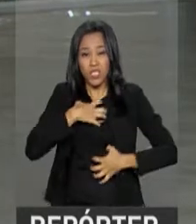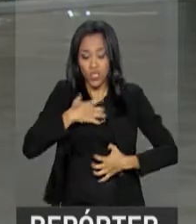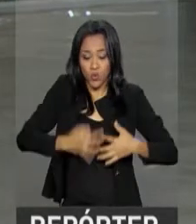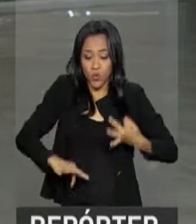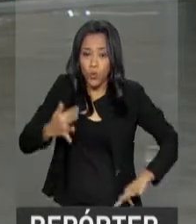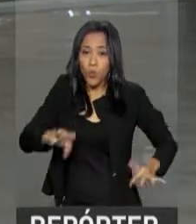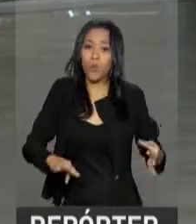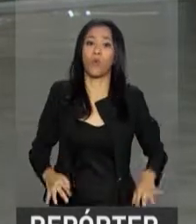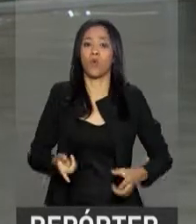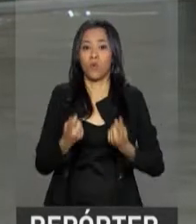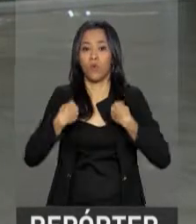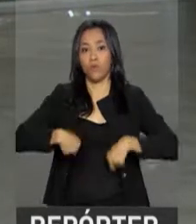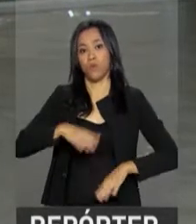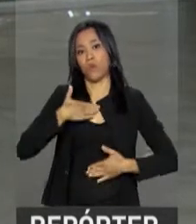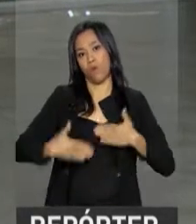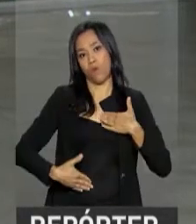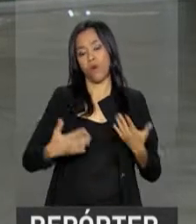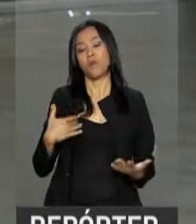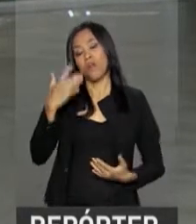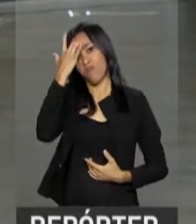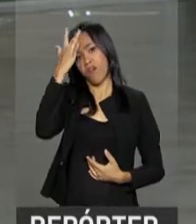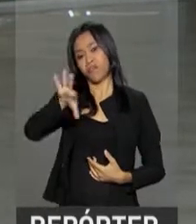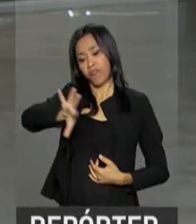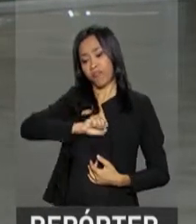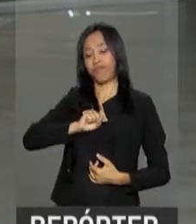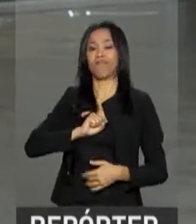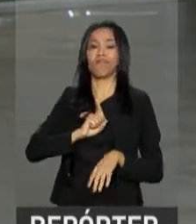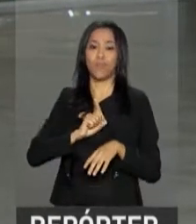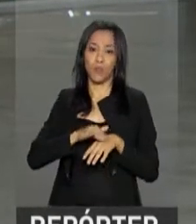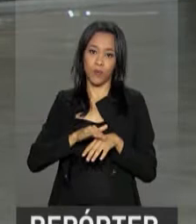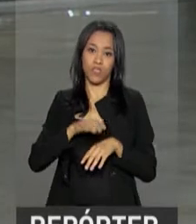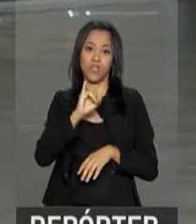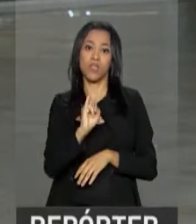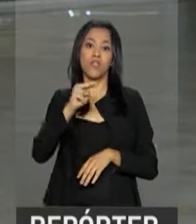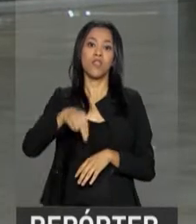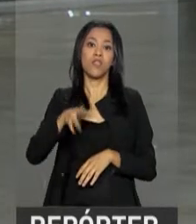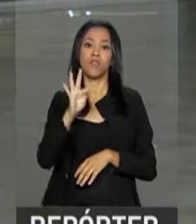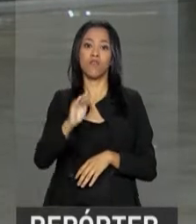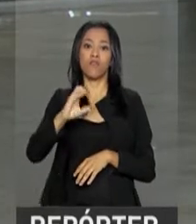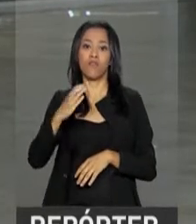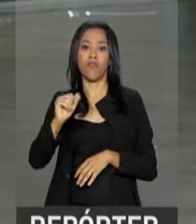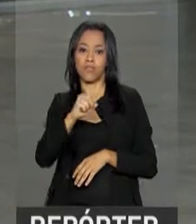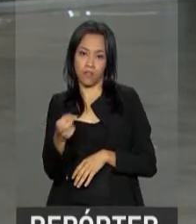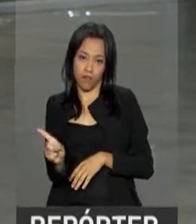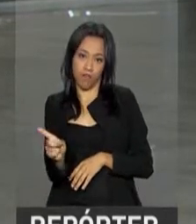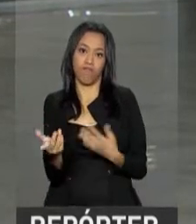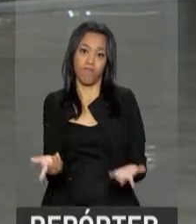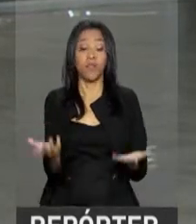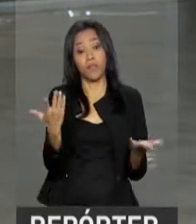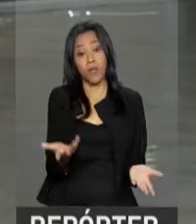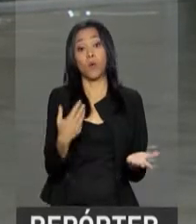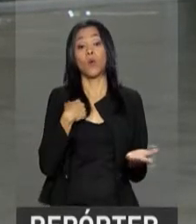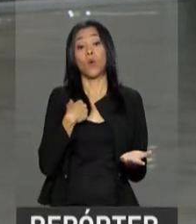são mais suscetíveis são mais sensíveis à a a infecções né o transplante então a carol é a única forma